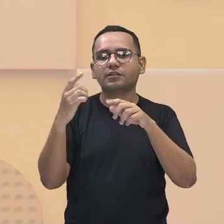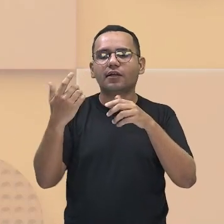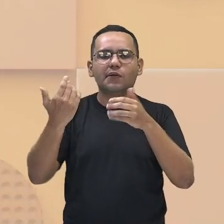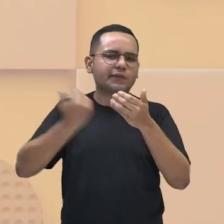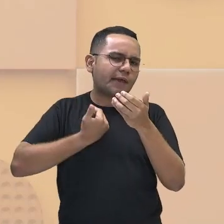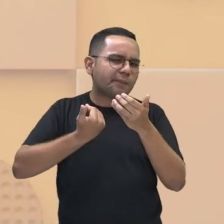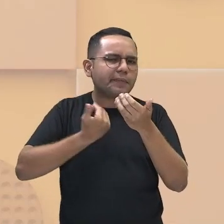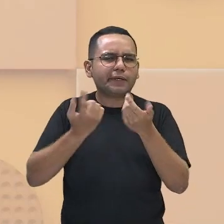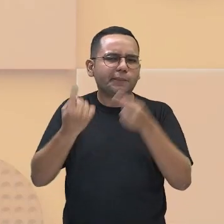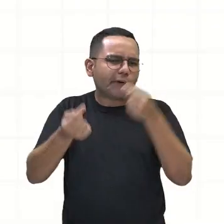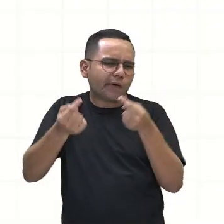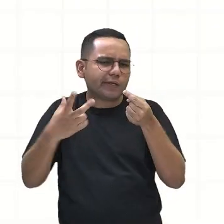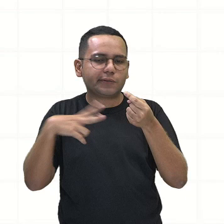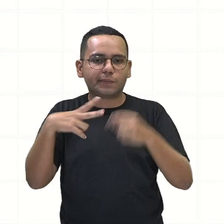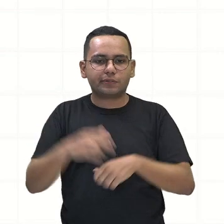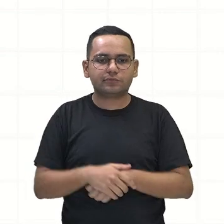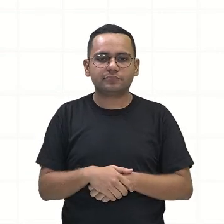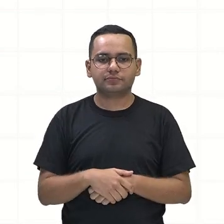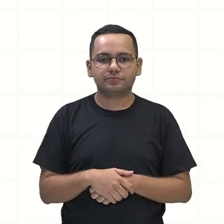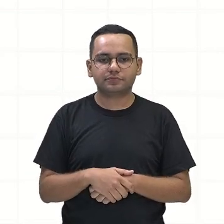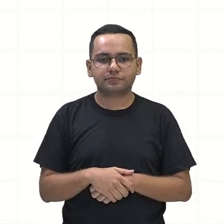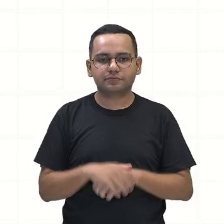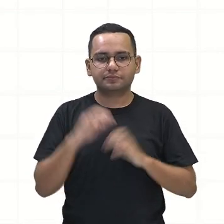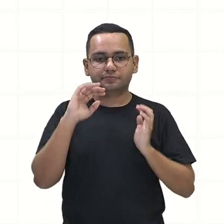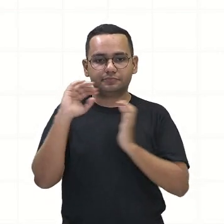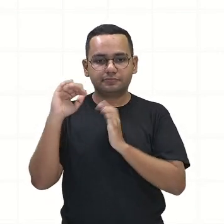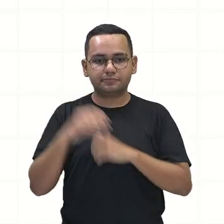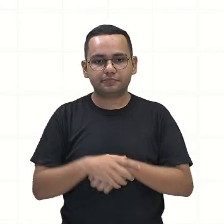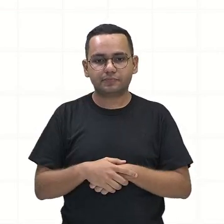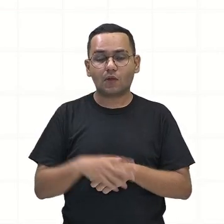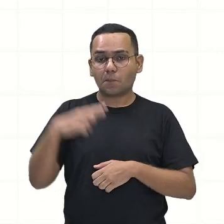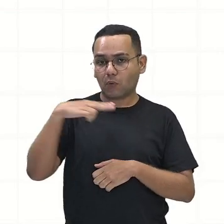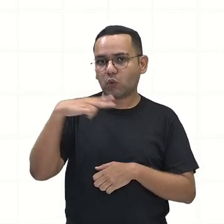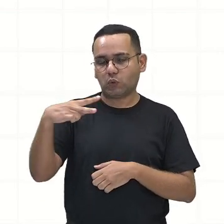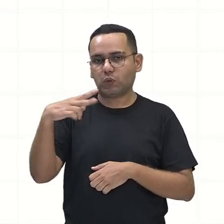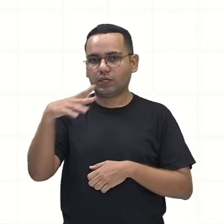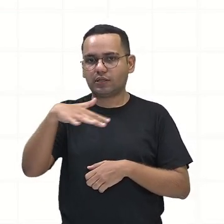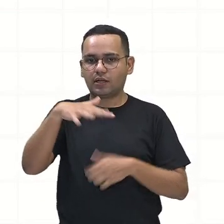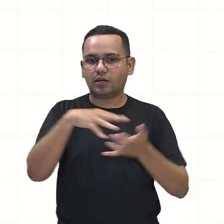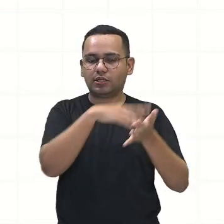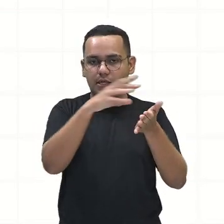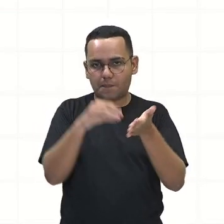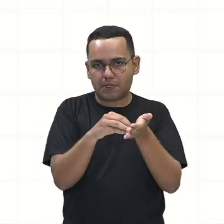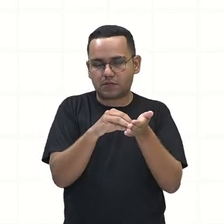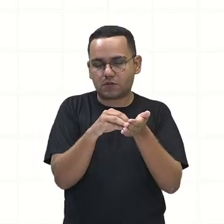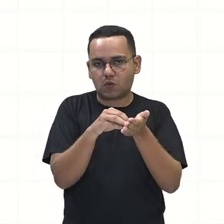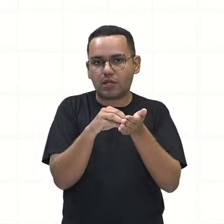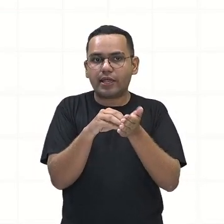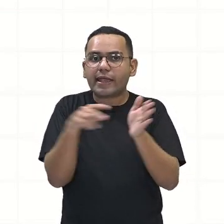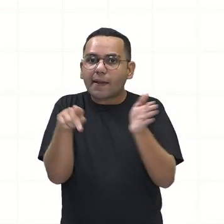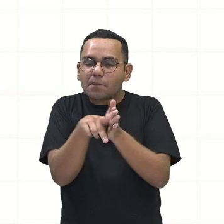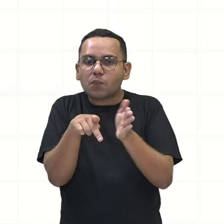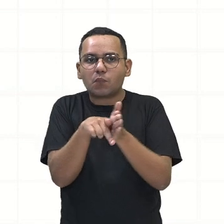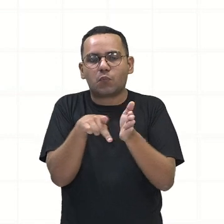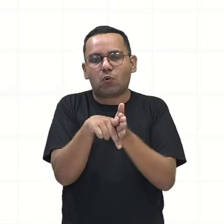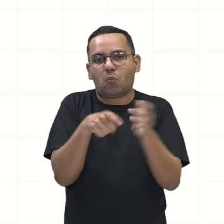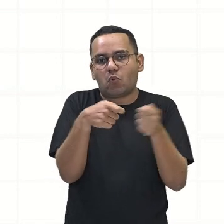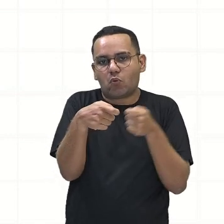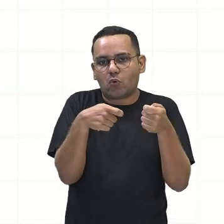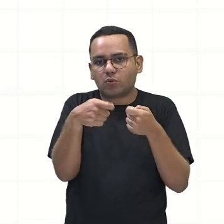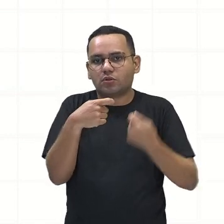portugueses, né, vão chegar na Amazônia, já que a Amazônia fazia parte ali do território espanhol no momento